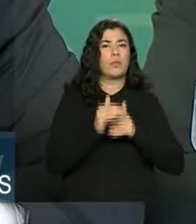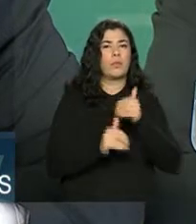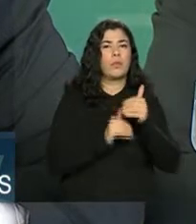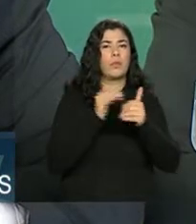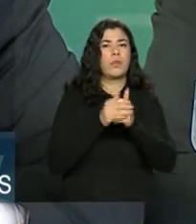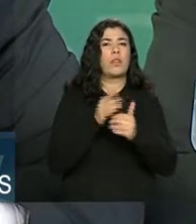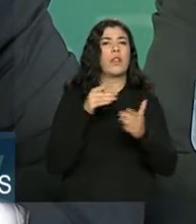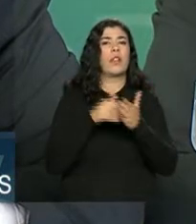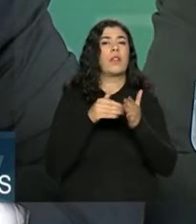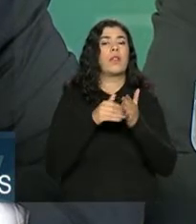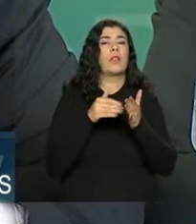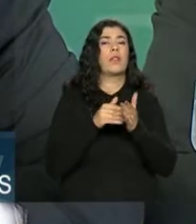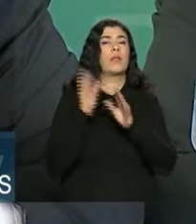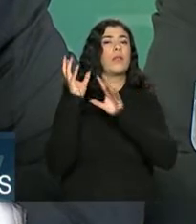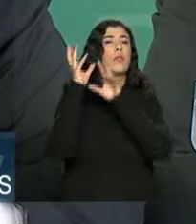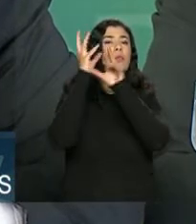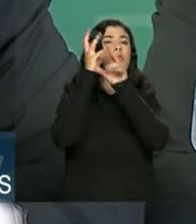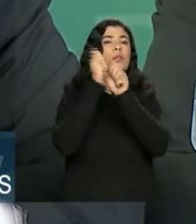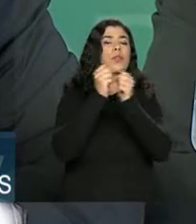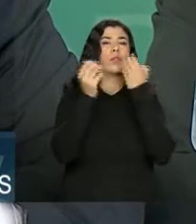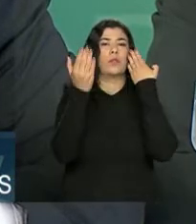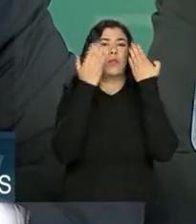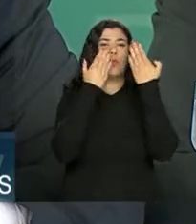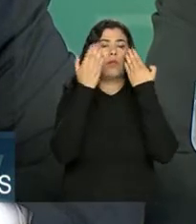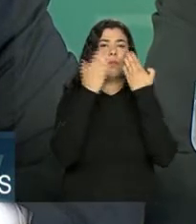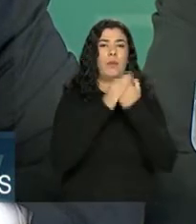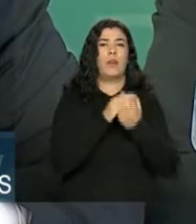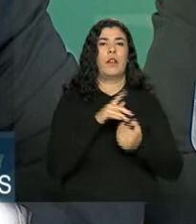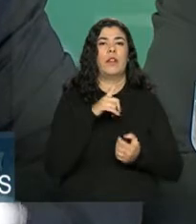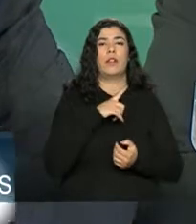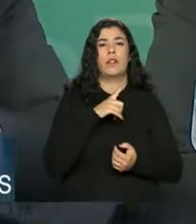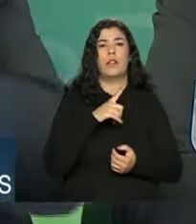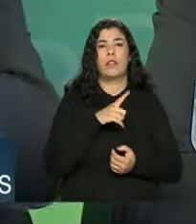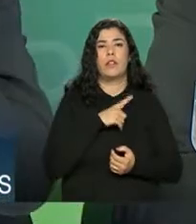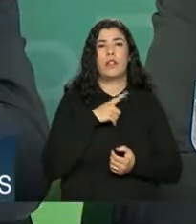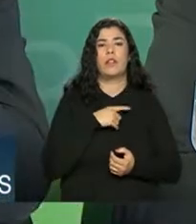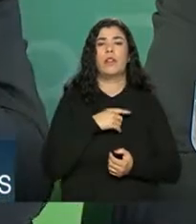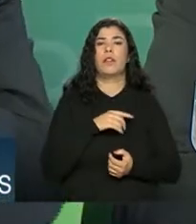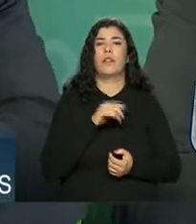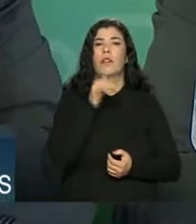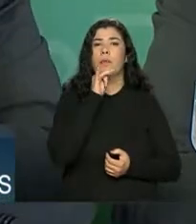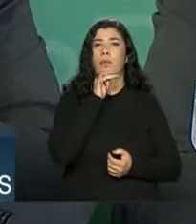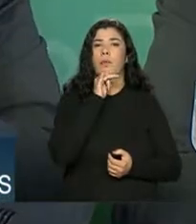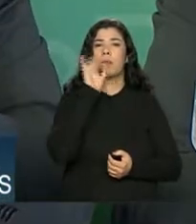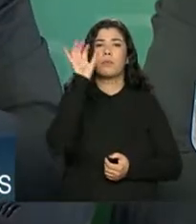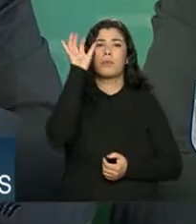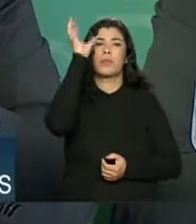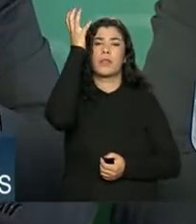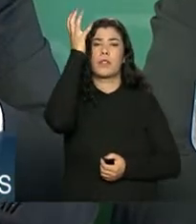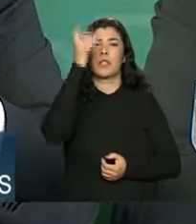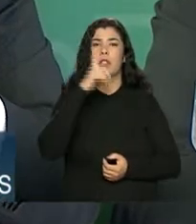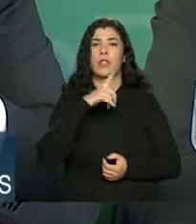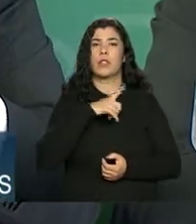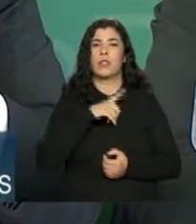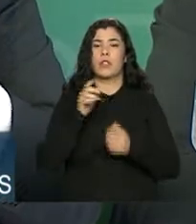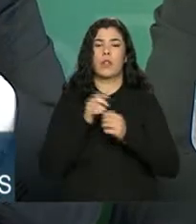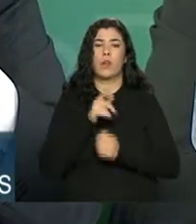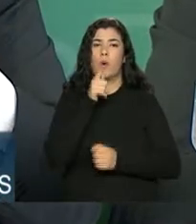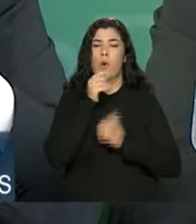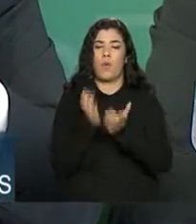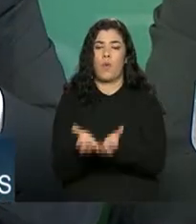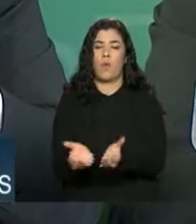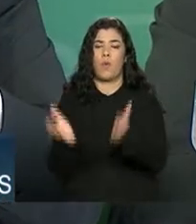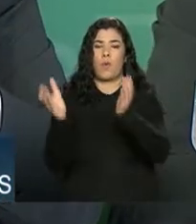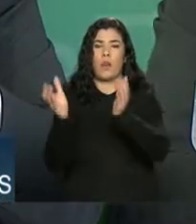de limites historicamente definidos numa e a transposição do rio Paraíba do Sul